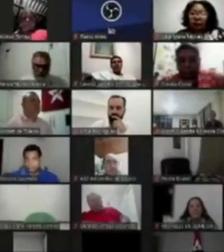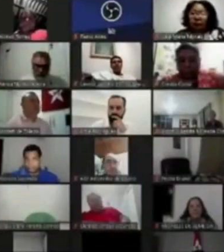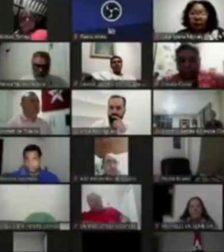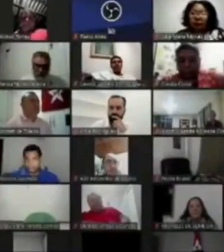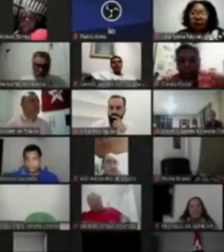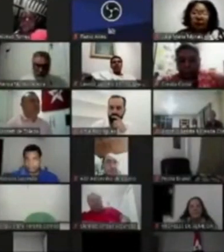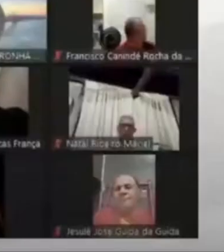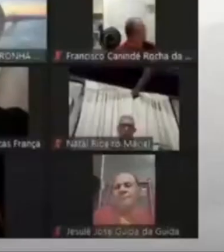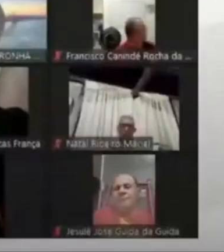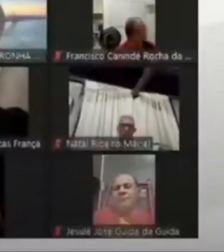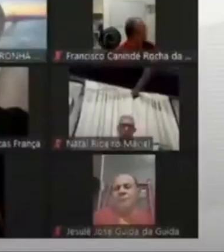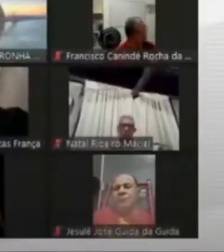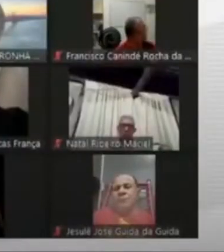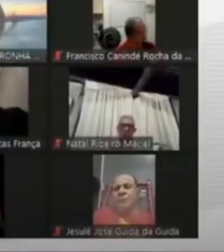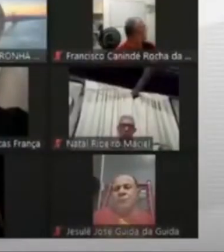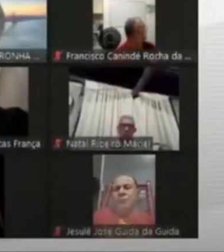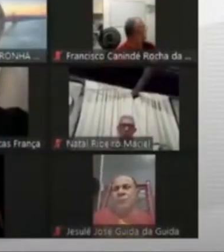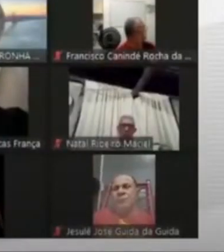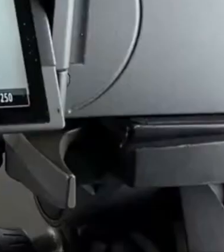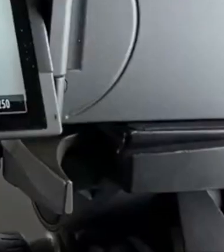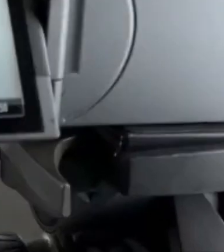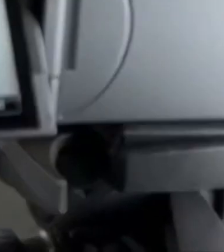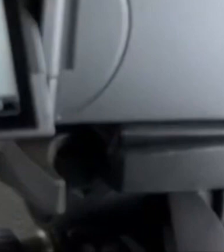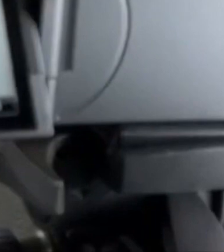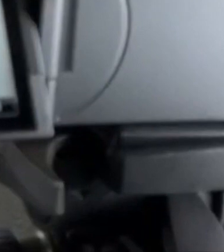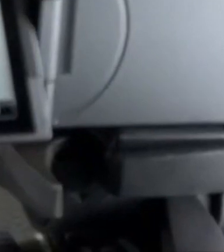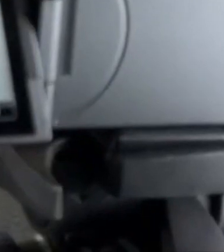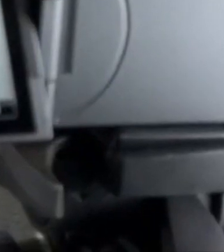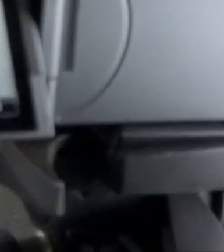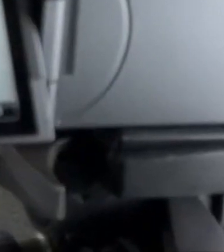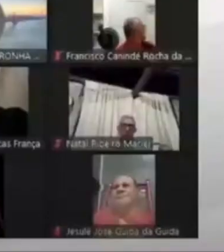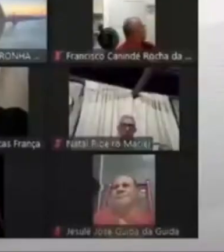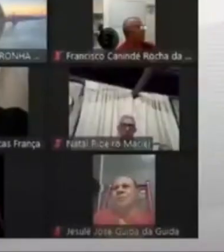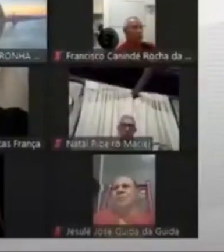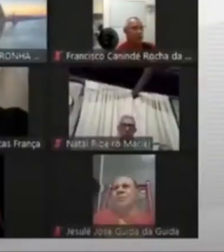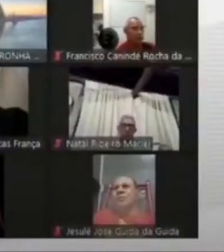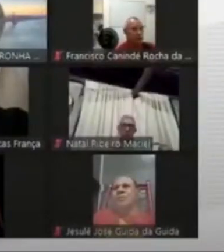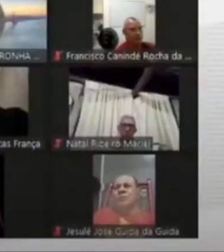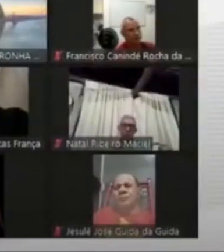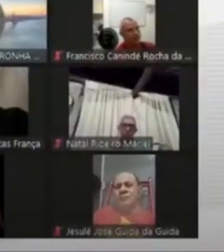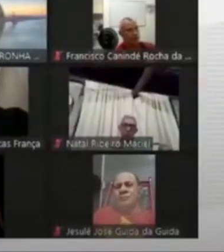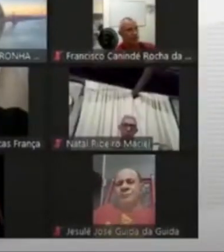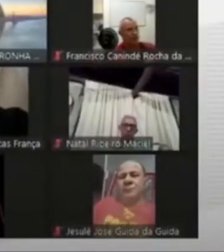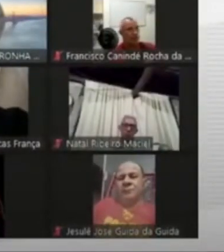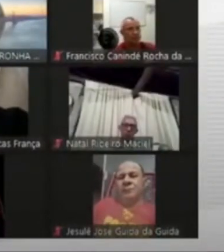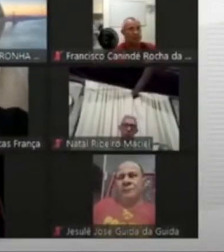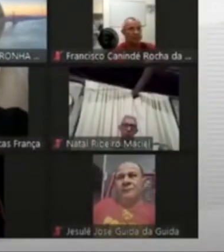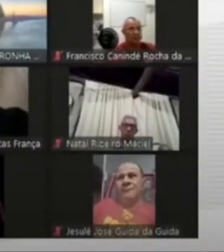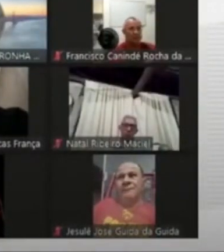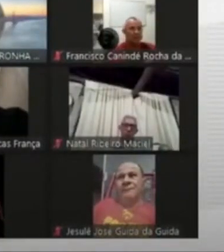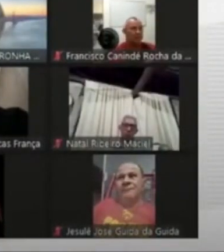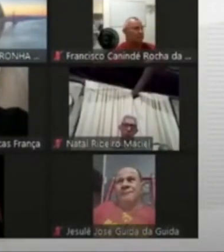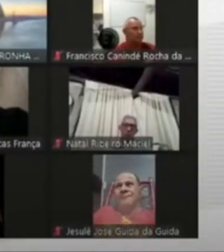nervoso. Por quê? Porque é uma experiência nova eu estar conversando com companheiros e companheiras que eu já encontrei na